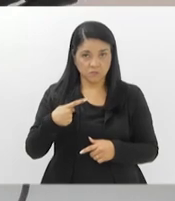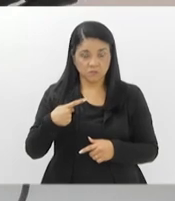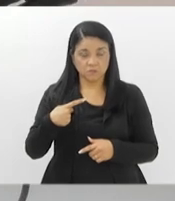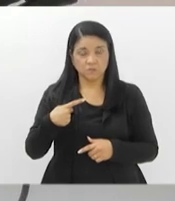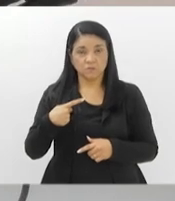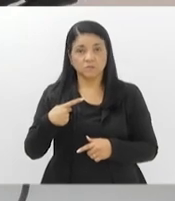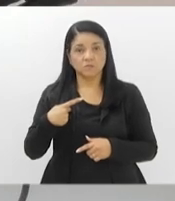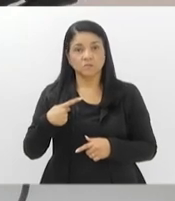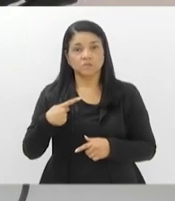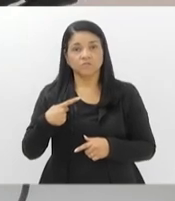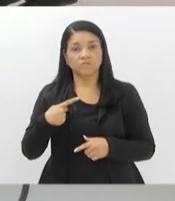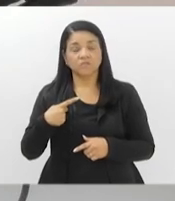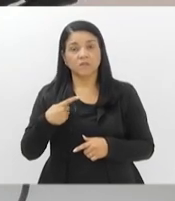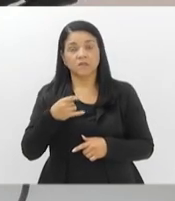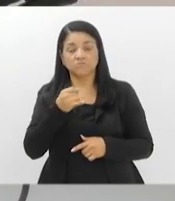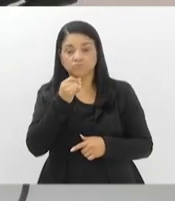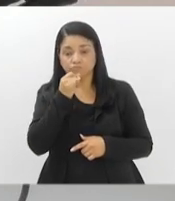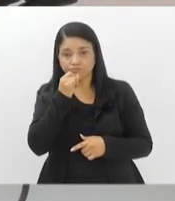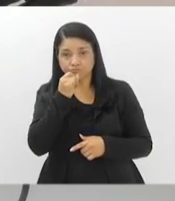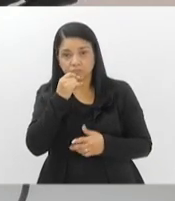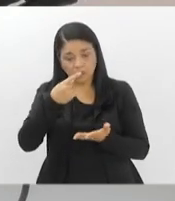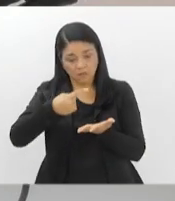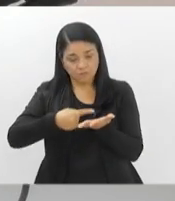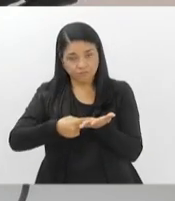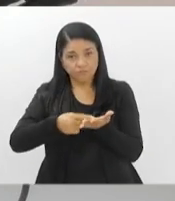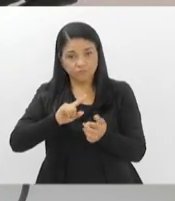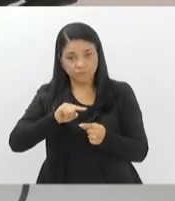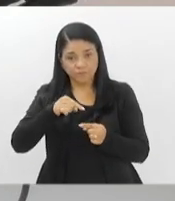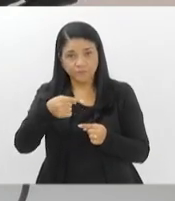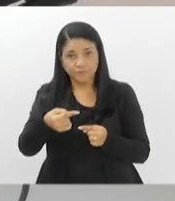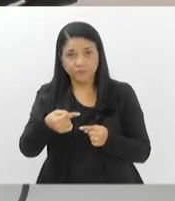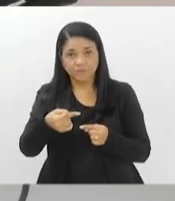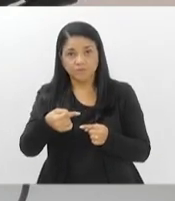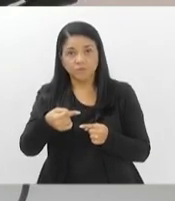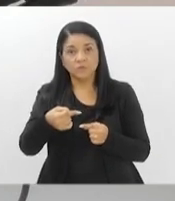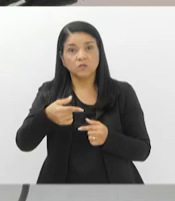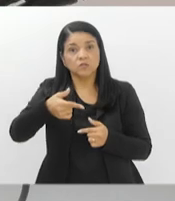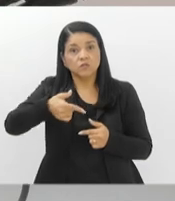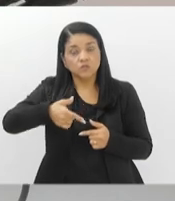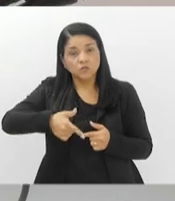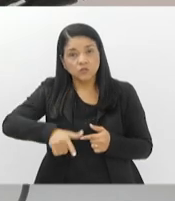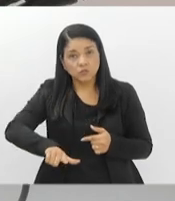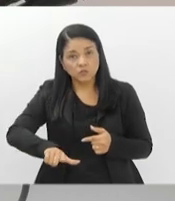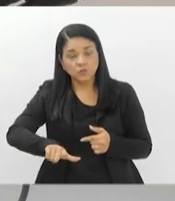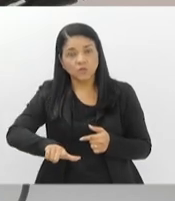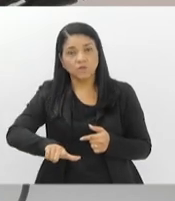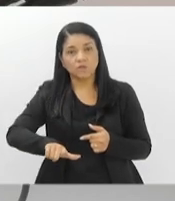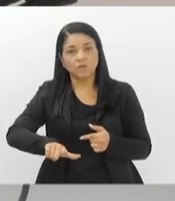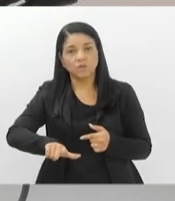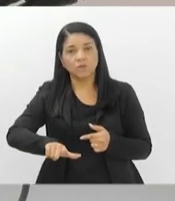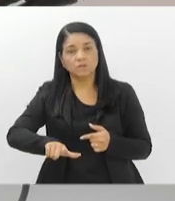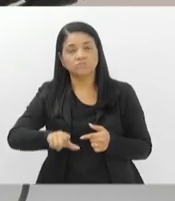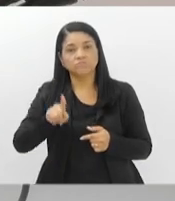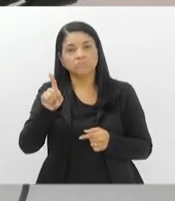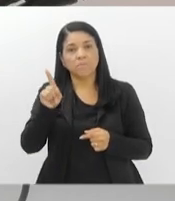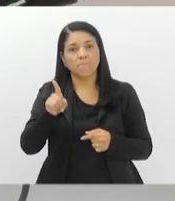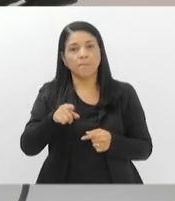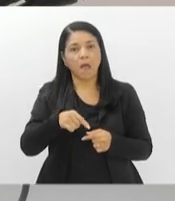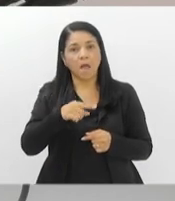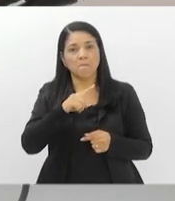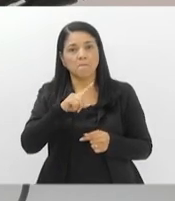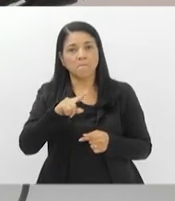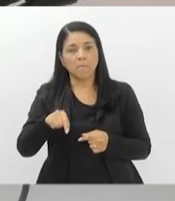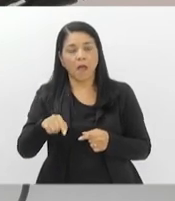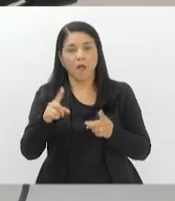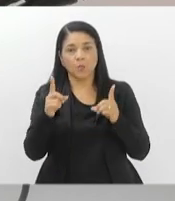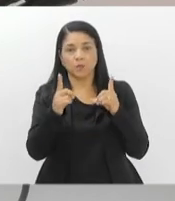infelizmente logo após esse acordo foi novamente foi novamente inviabilizado esses